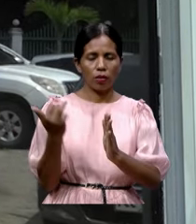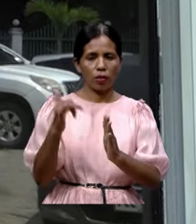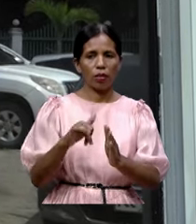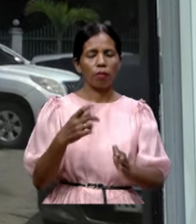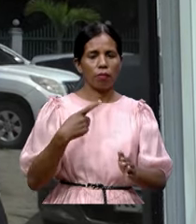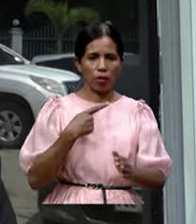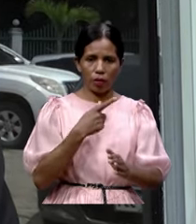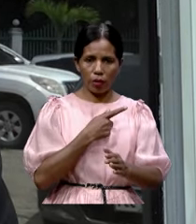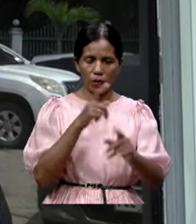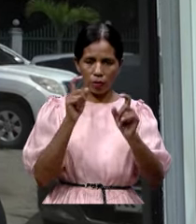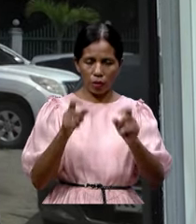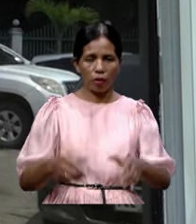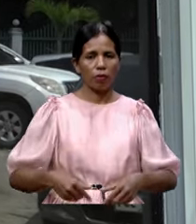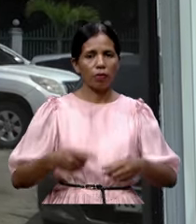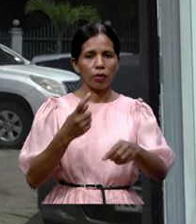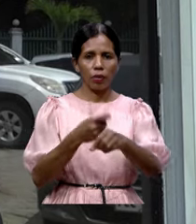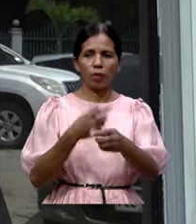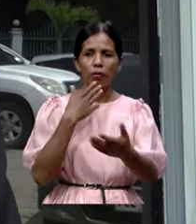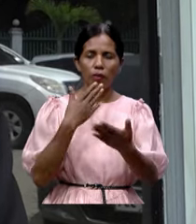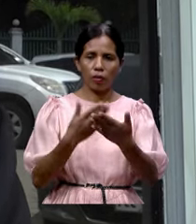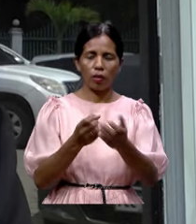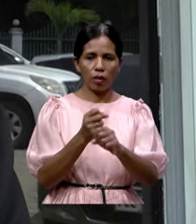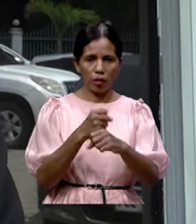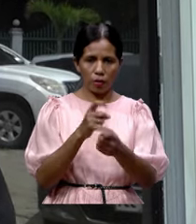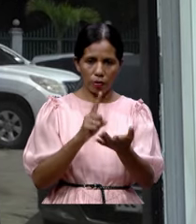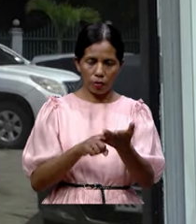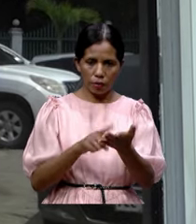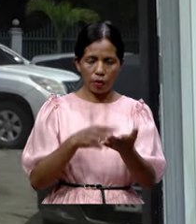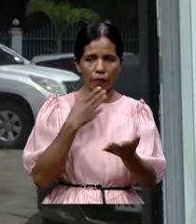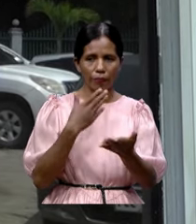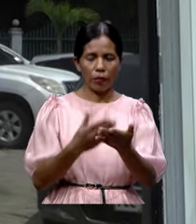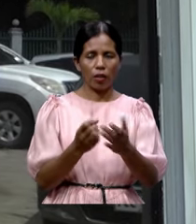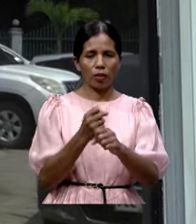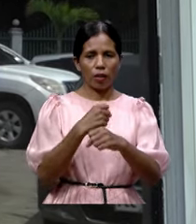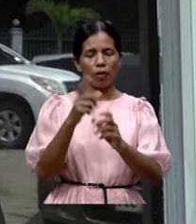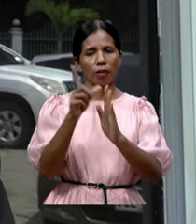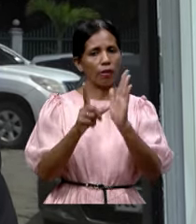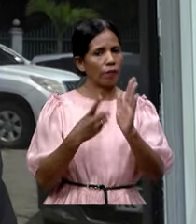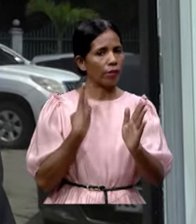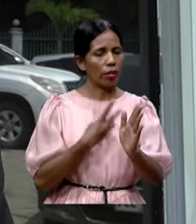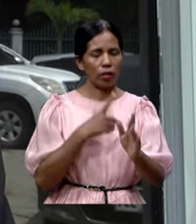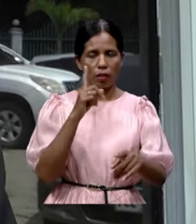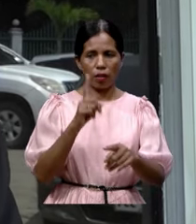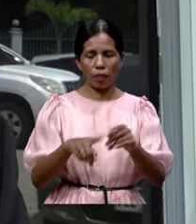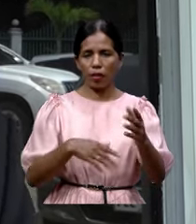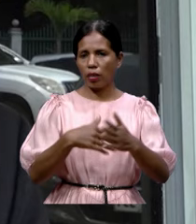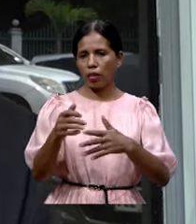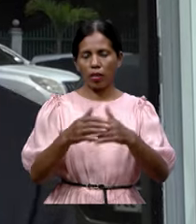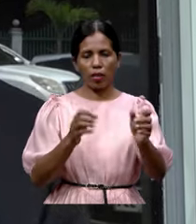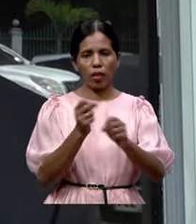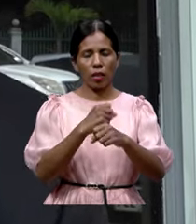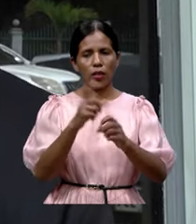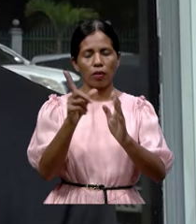tem que formos tempo de aqui, para a discussão de aqui, para antes de halo lei. E tá lá, vela, lufla, depois halo